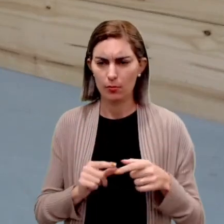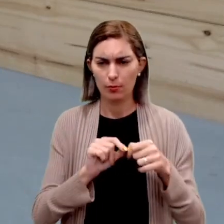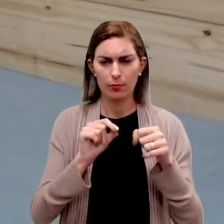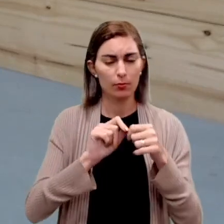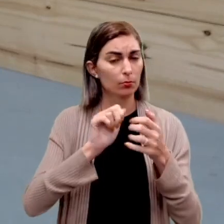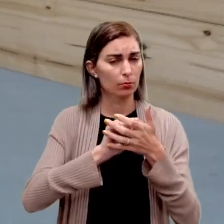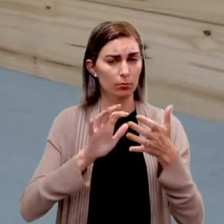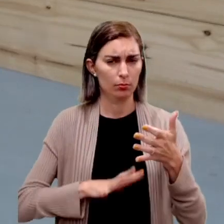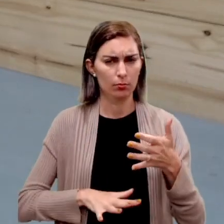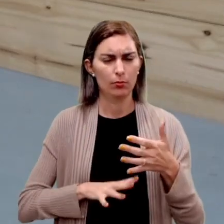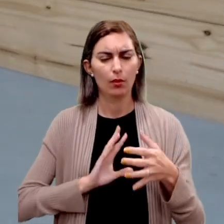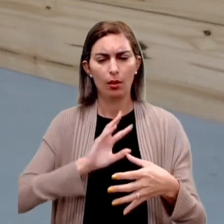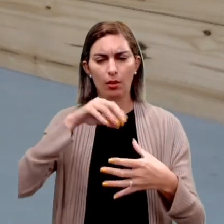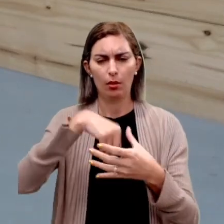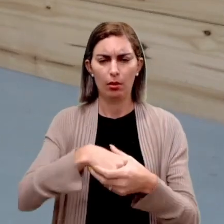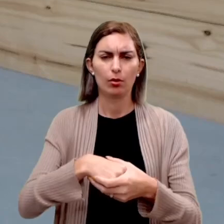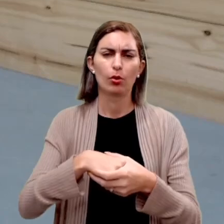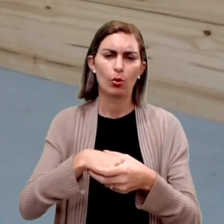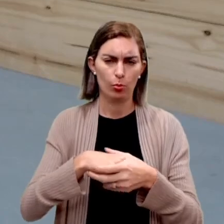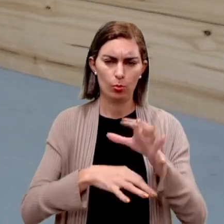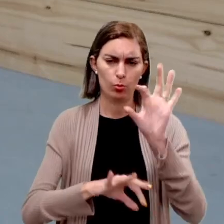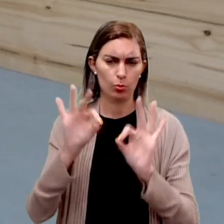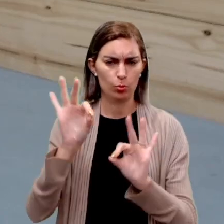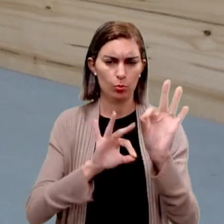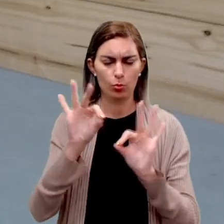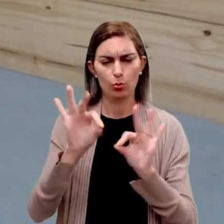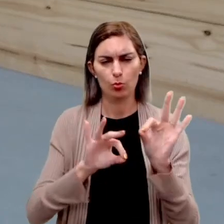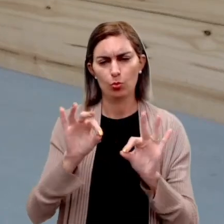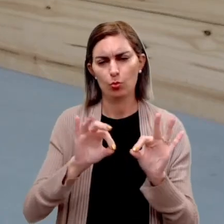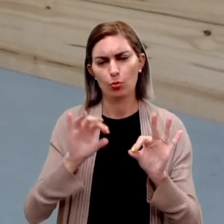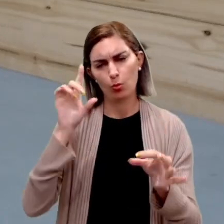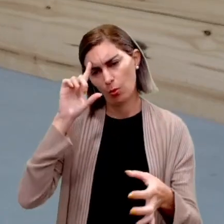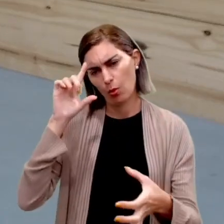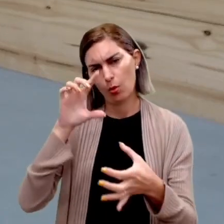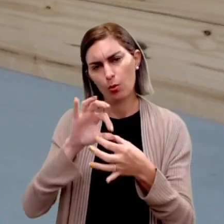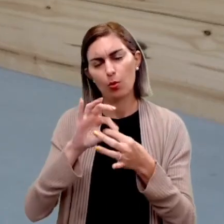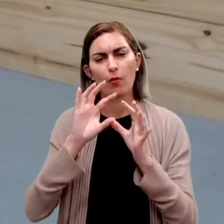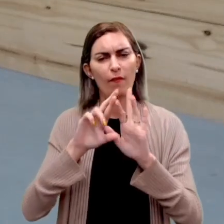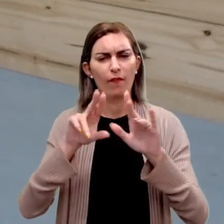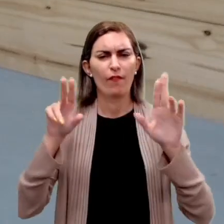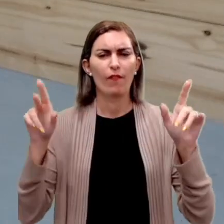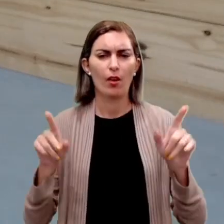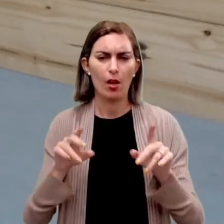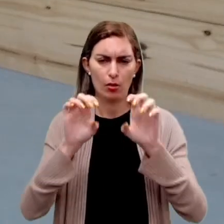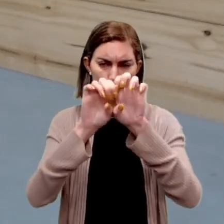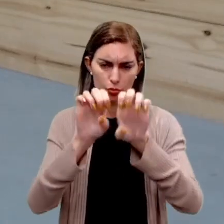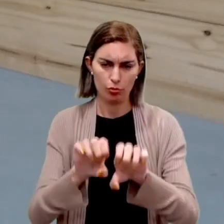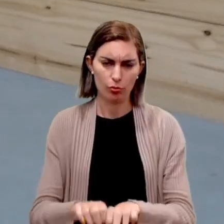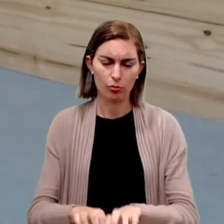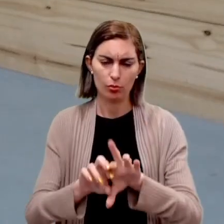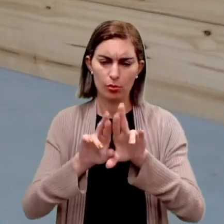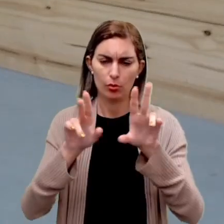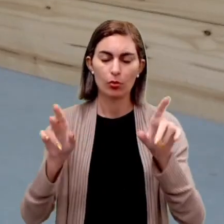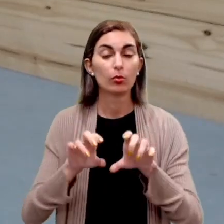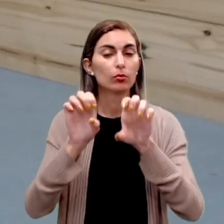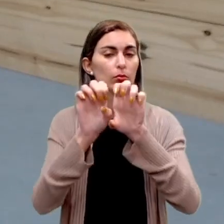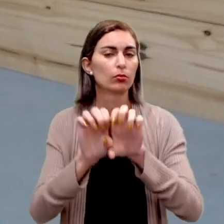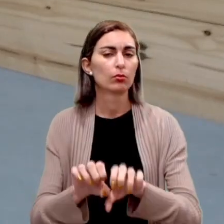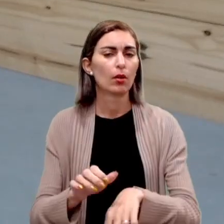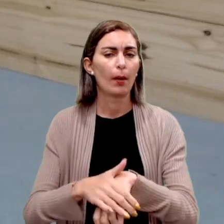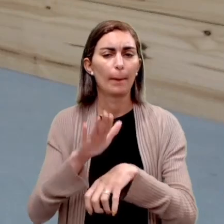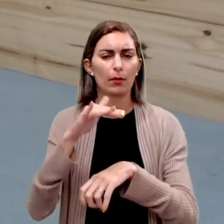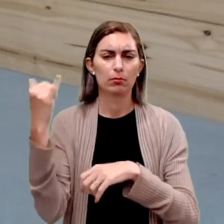tarefa. Dentro da construção de um algoritmo, nós podemos usar várias estruturas. E uma das estruturas